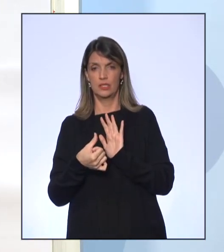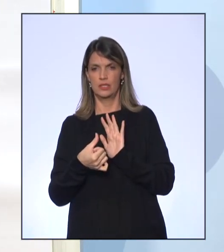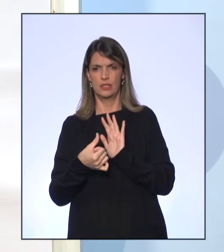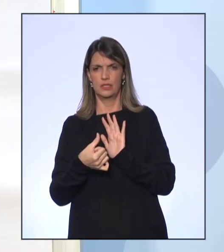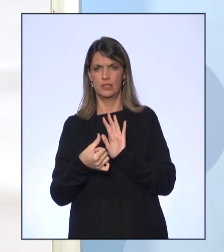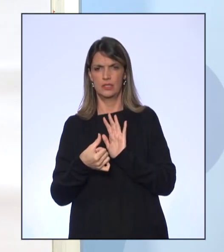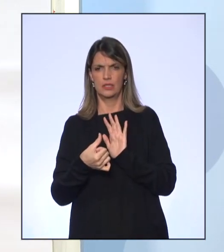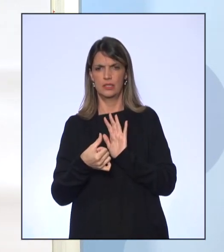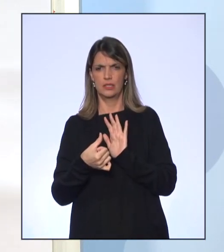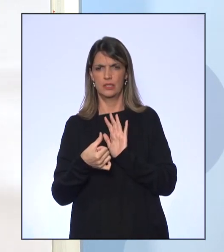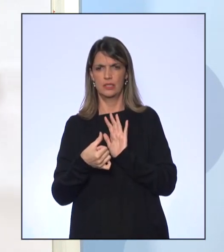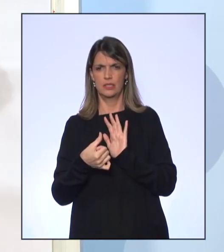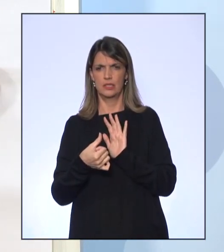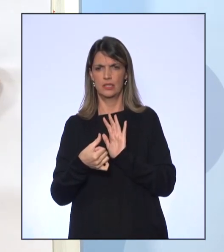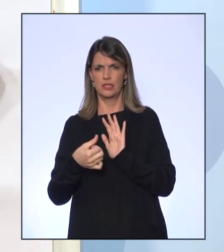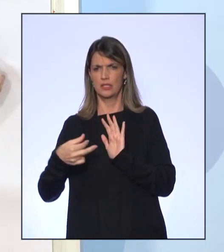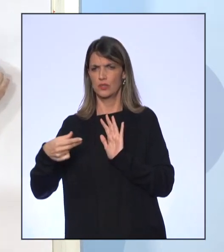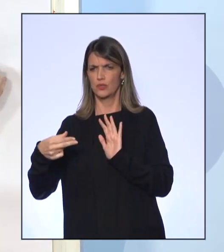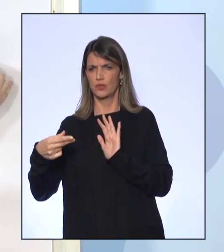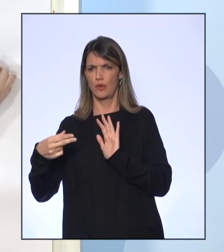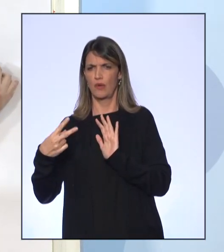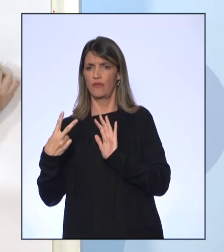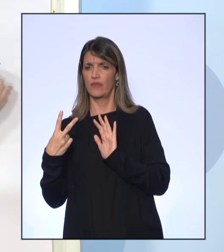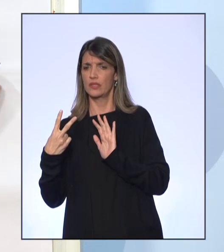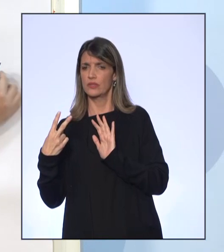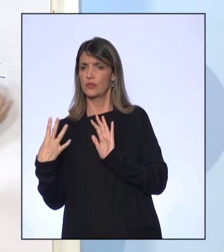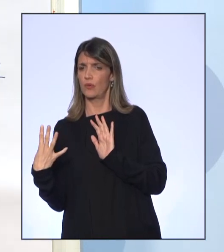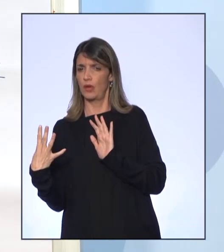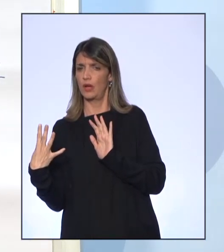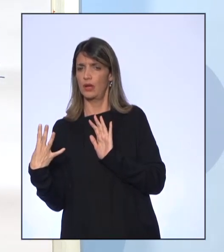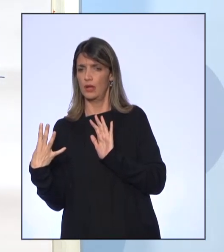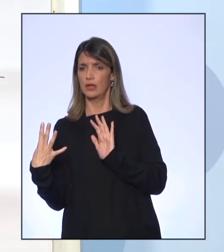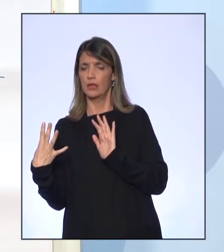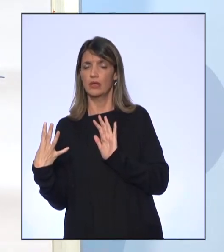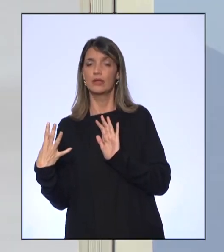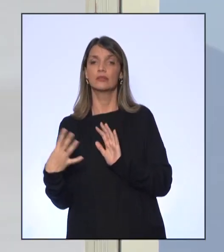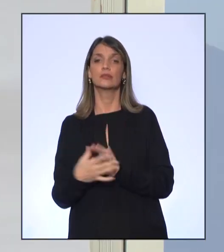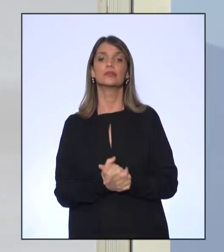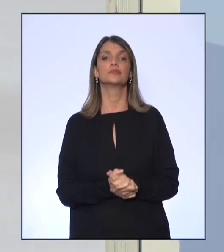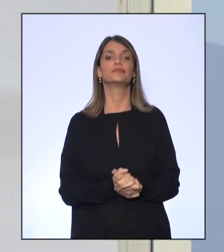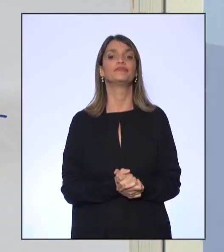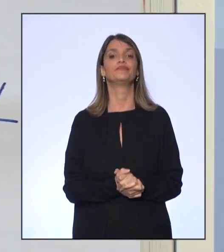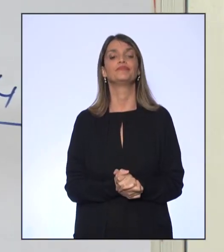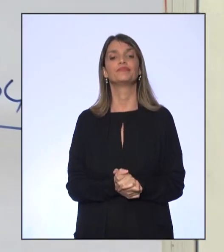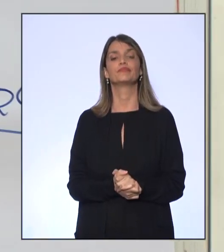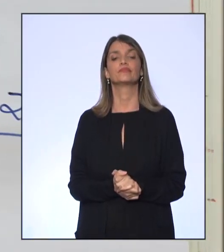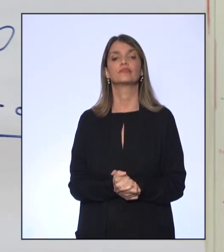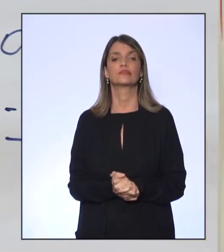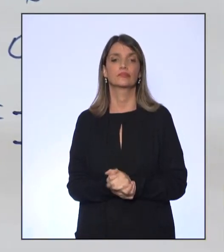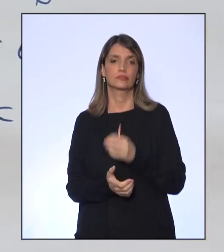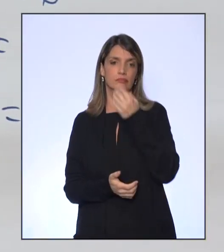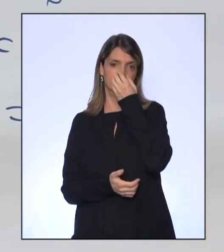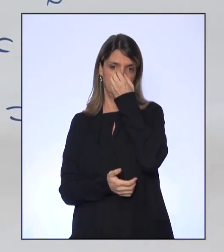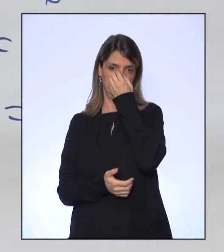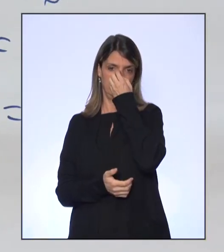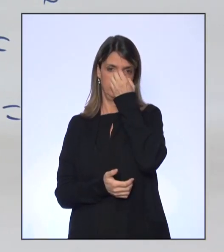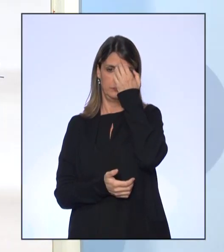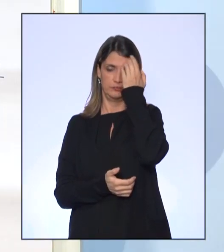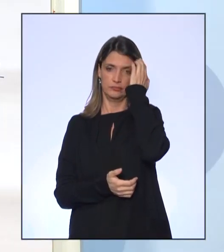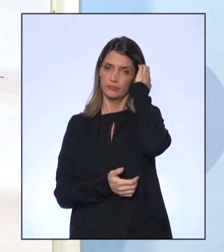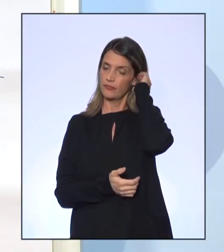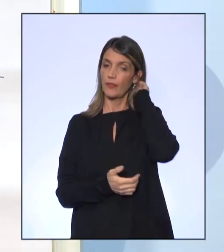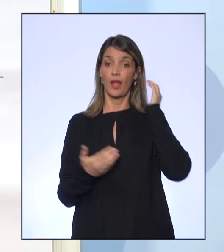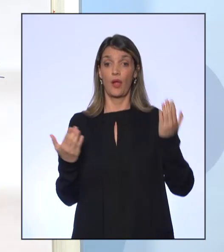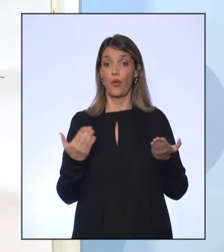5 dá 20. Menos 6 dá 24 aqui, né? Ó. Então, fecho com 24. Basicamente, eu vou